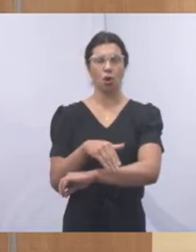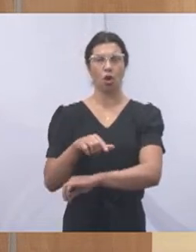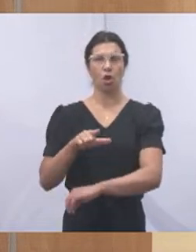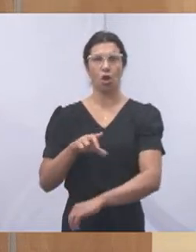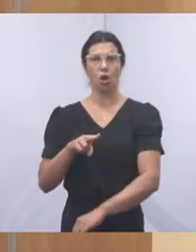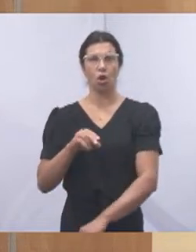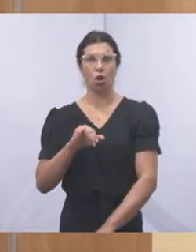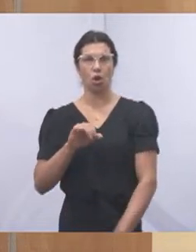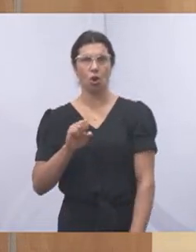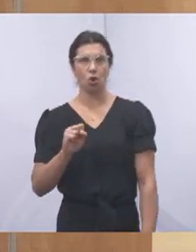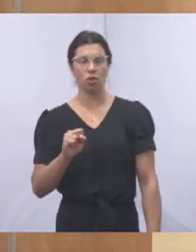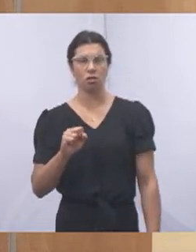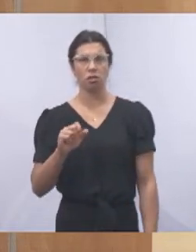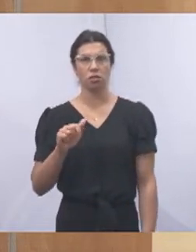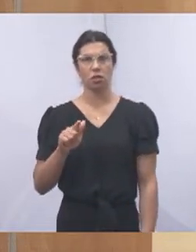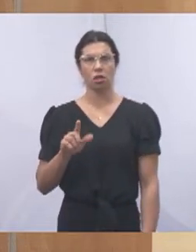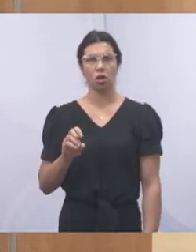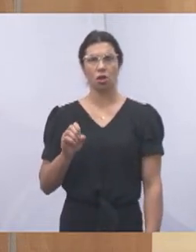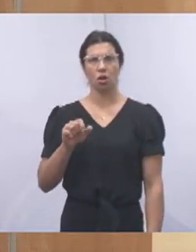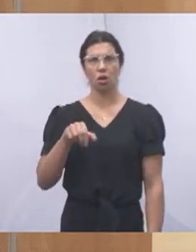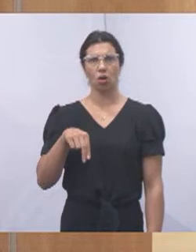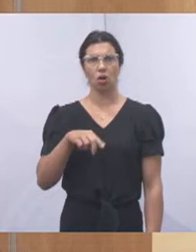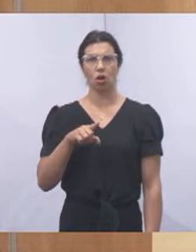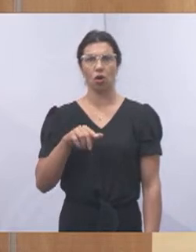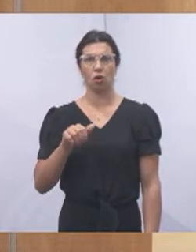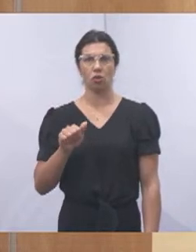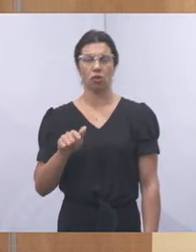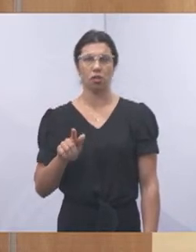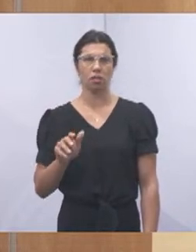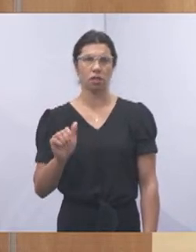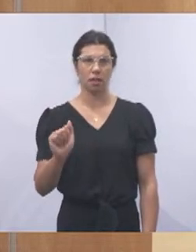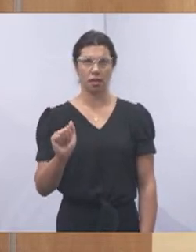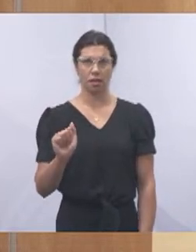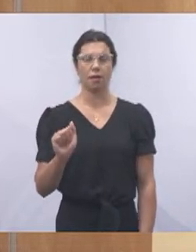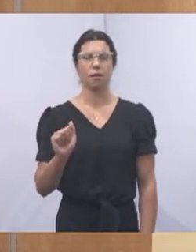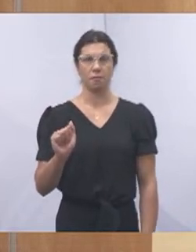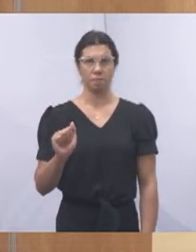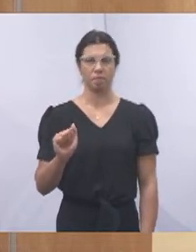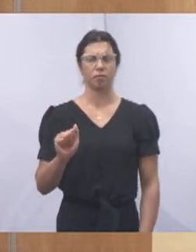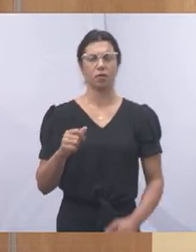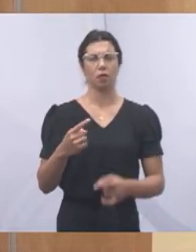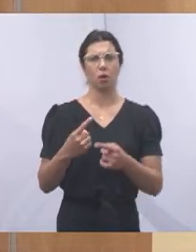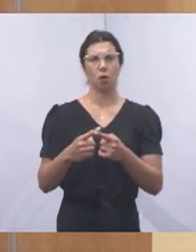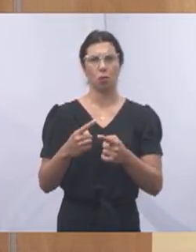que será denominada Praça Roberto da Silva Francelino. Por que